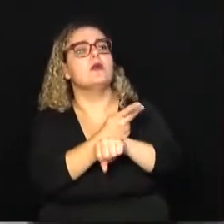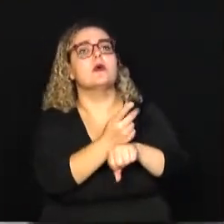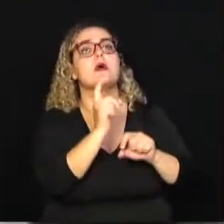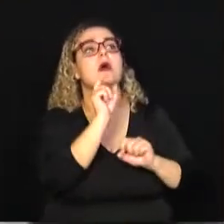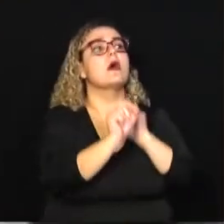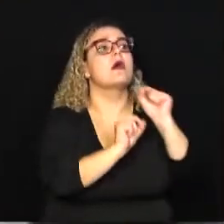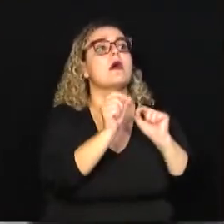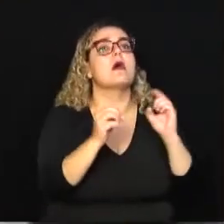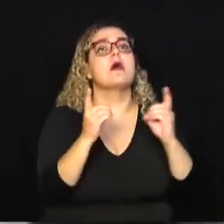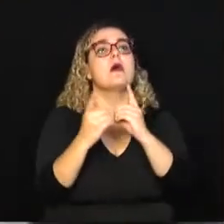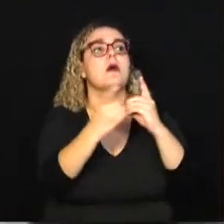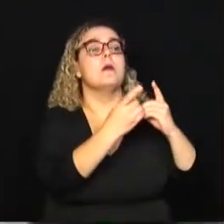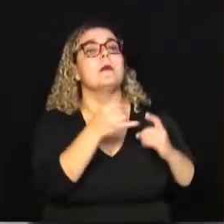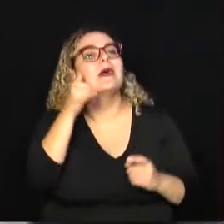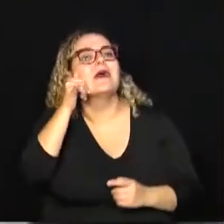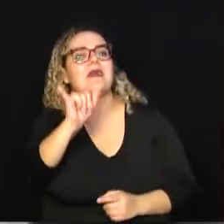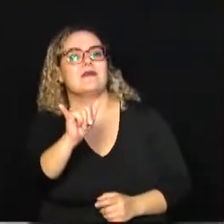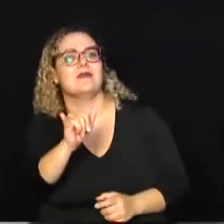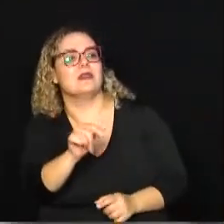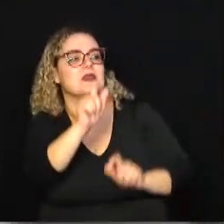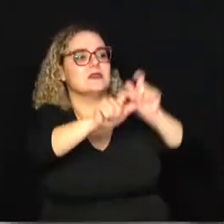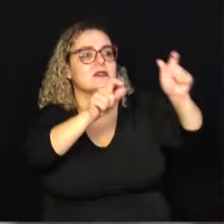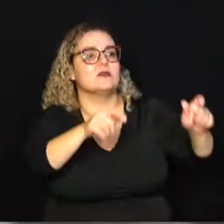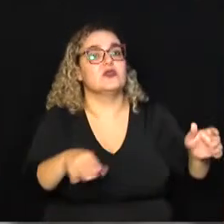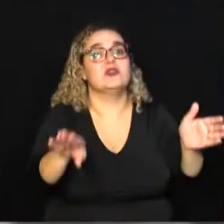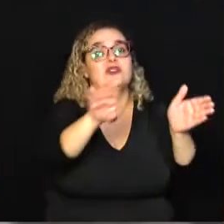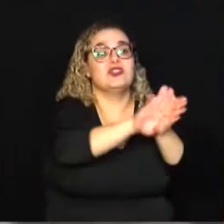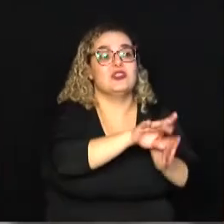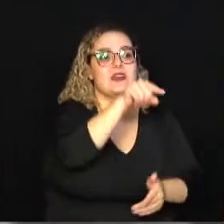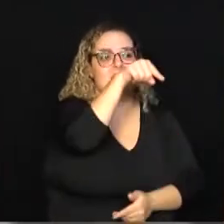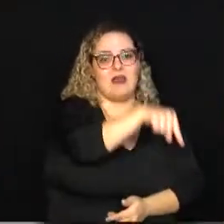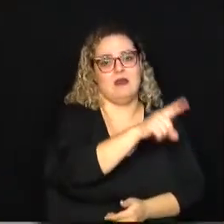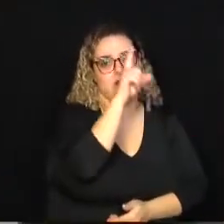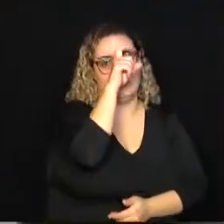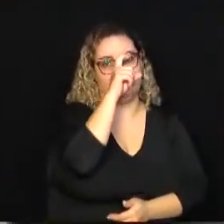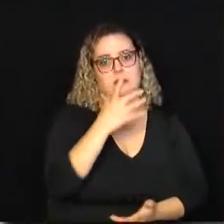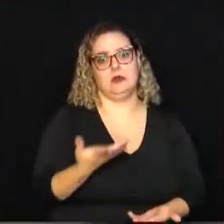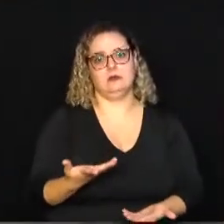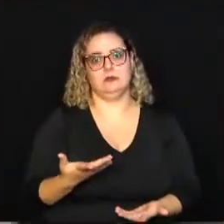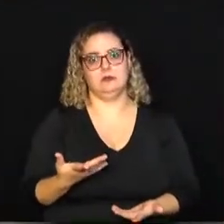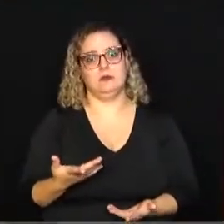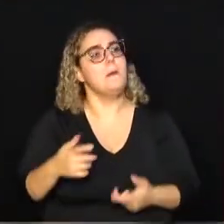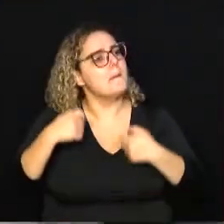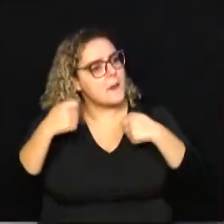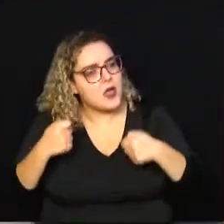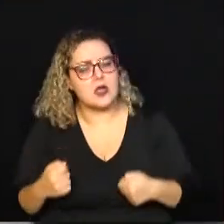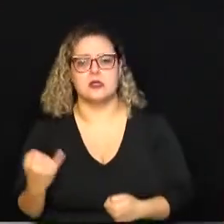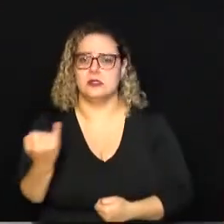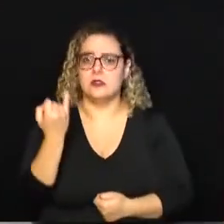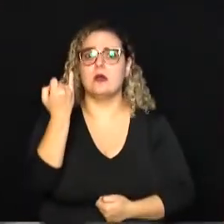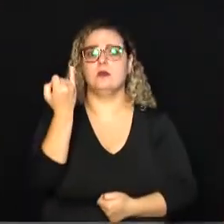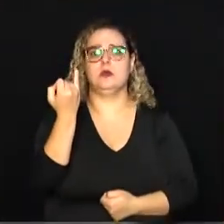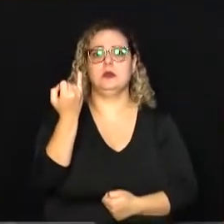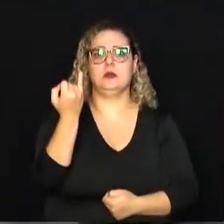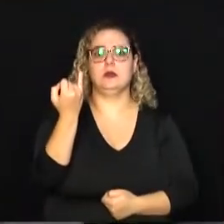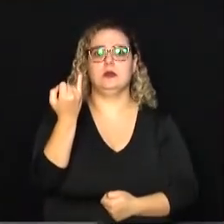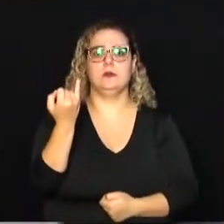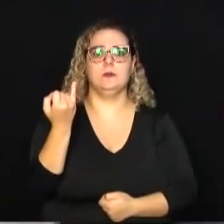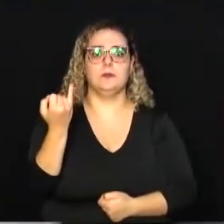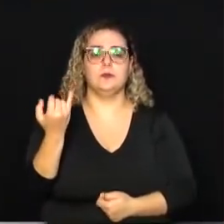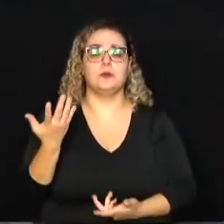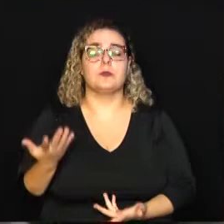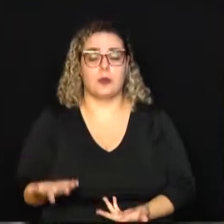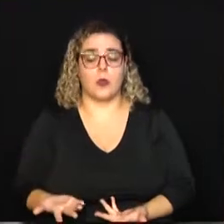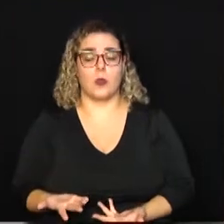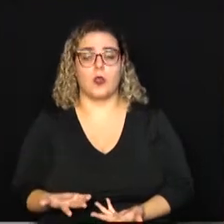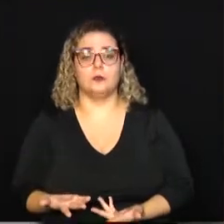medidas dentro do hospital. Essas medidas de fora do hospital são imprescindíveis. Então, de novo, isso é algo a ser criticado e